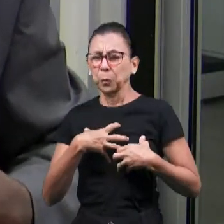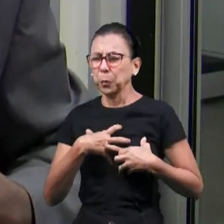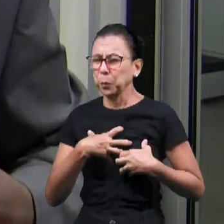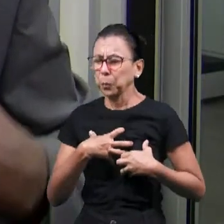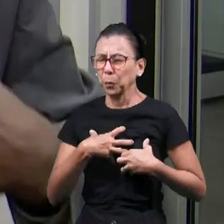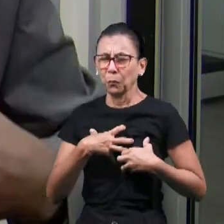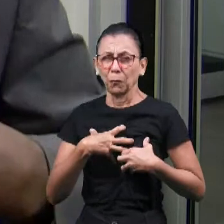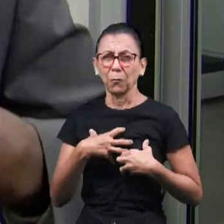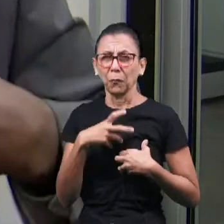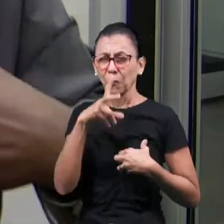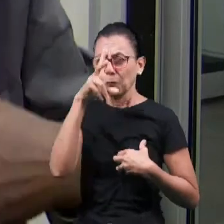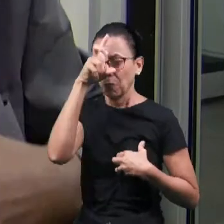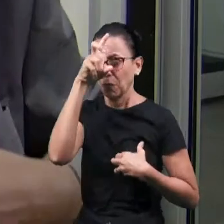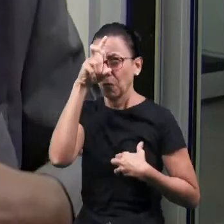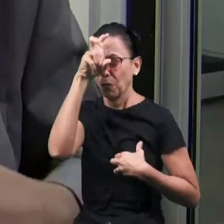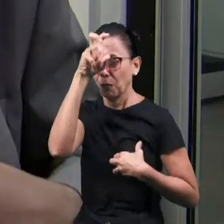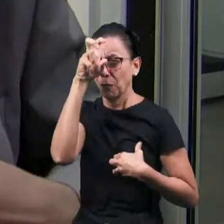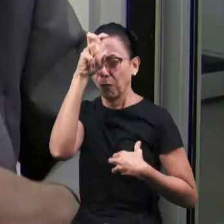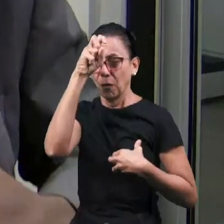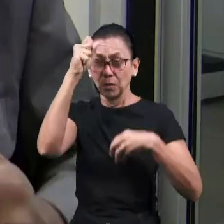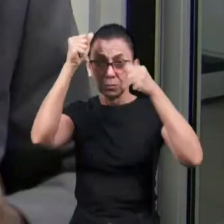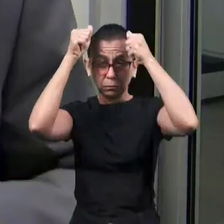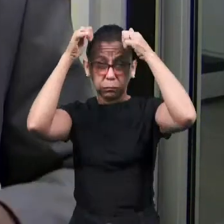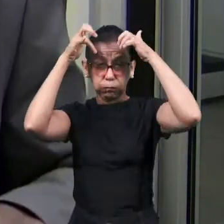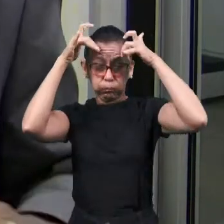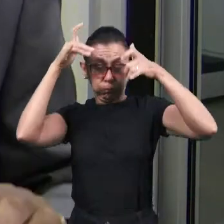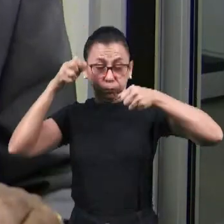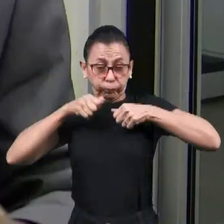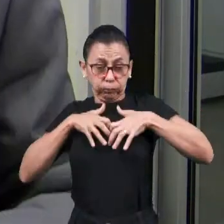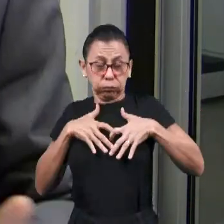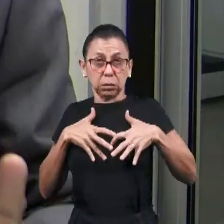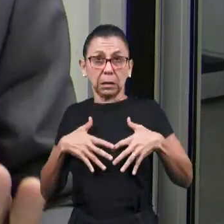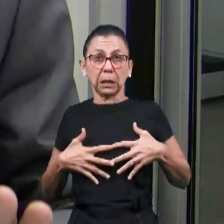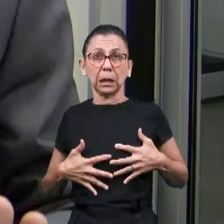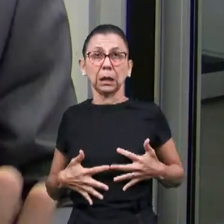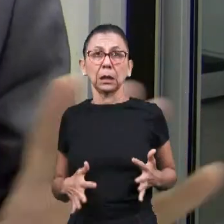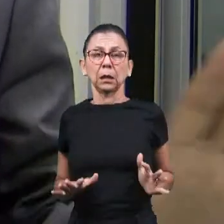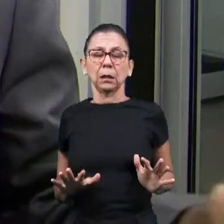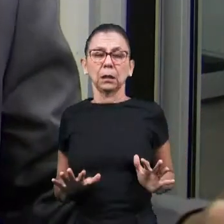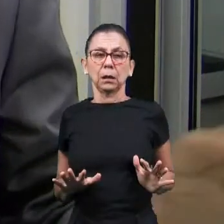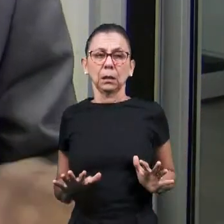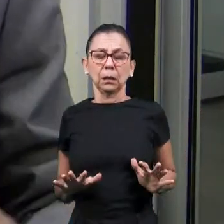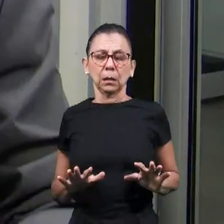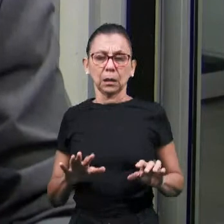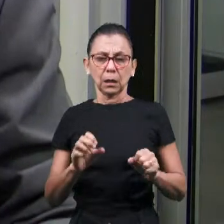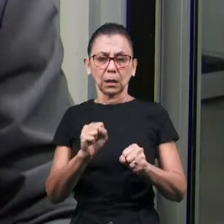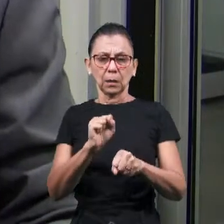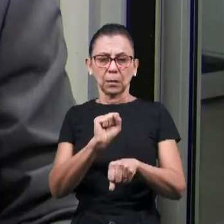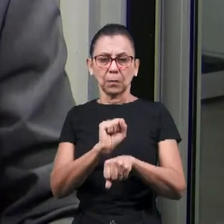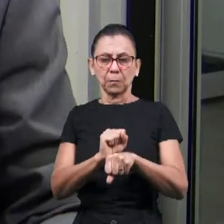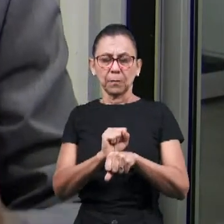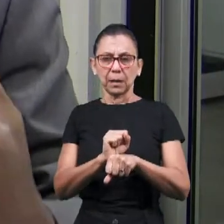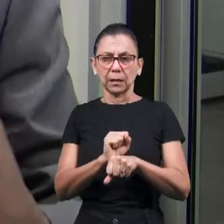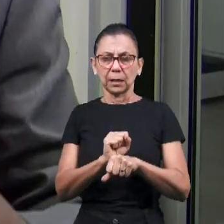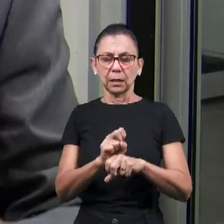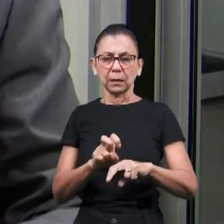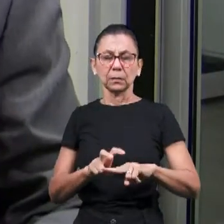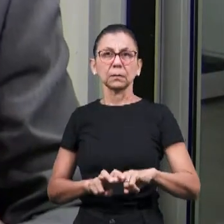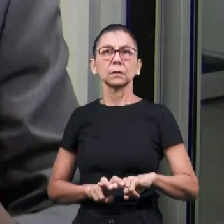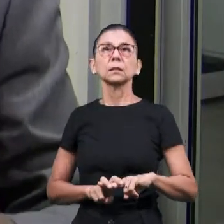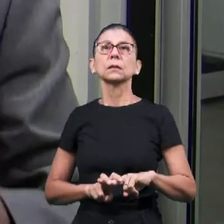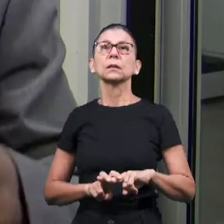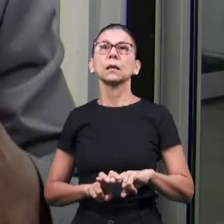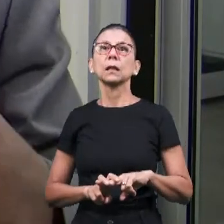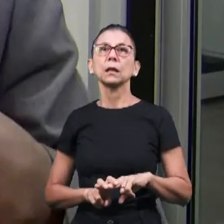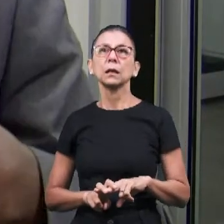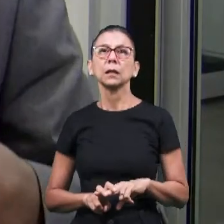muito forte. Foi tão forte que eu suei de molhar a camisa e o paletó. Aí eu parei de varrer, sentei lá, fiquei sentado, até ir